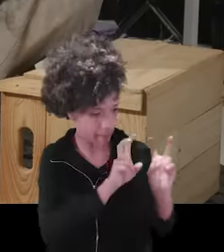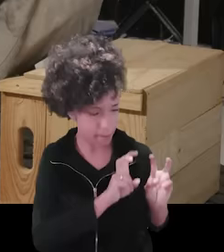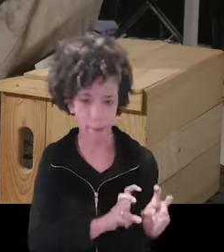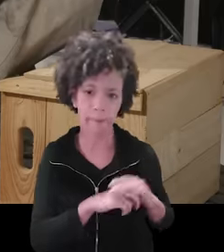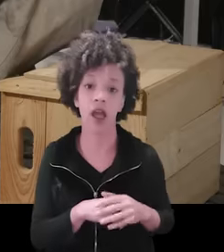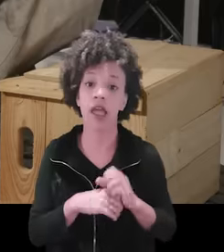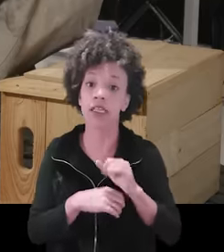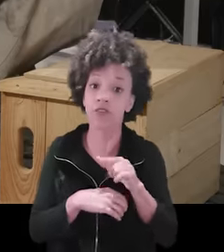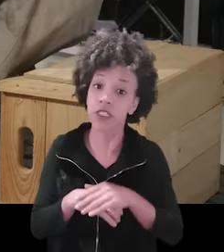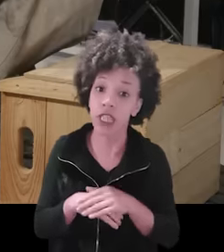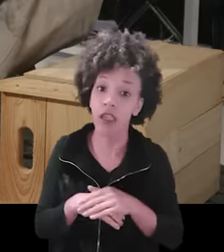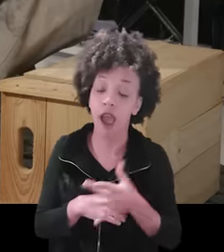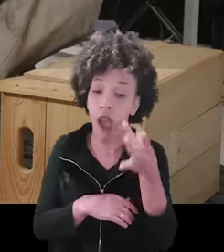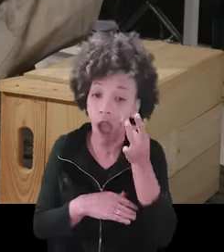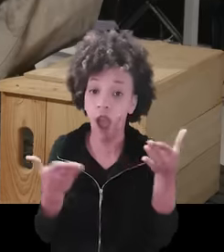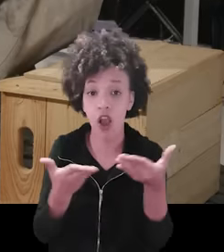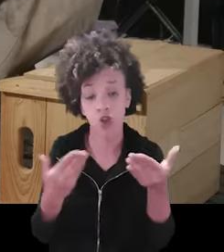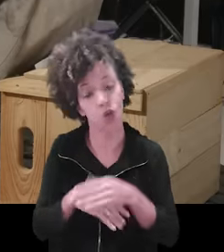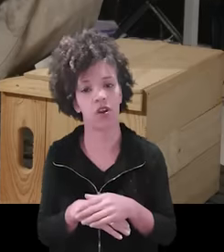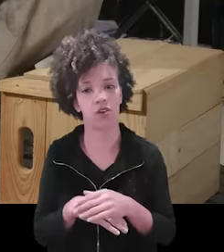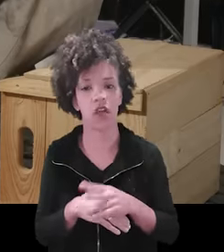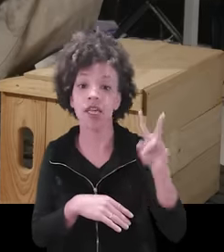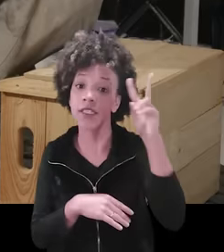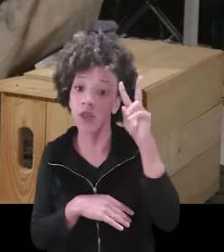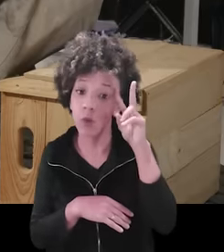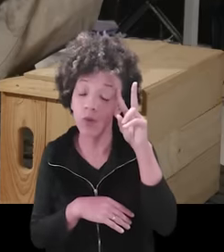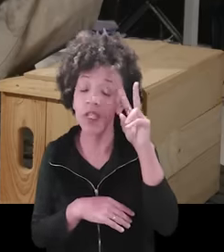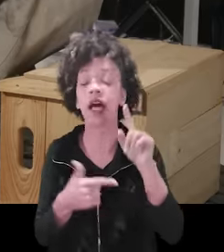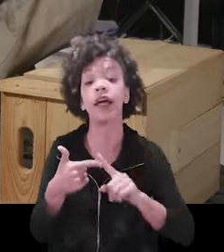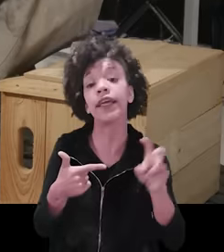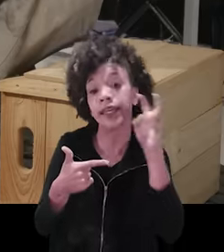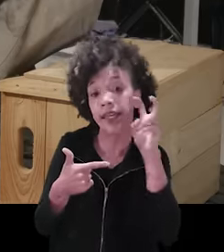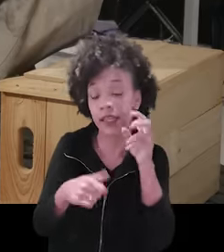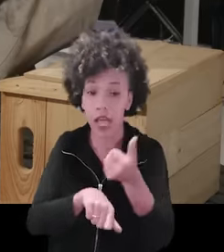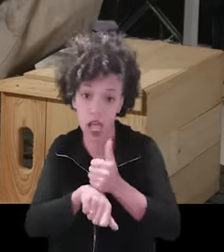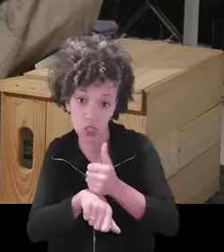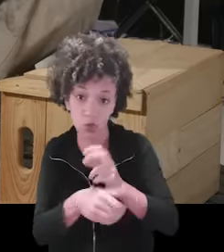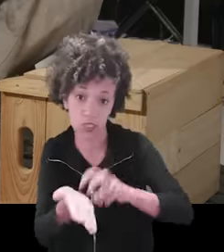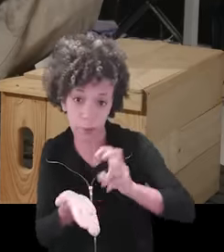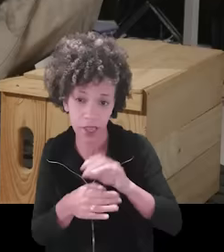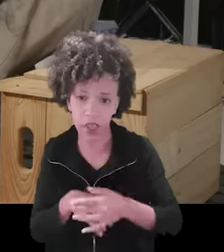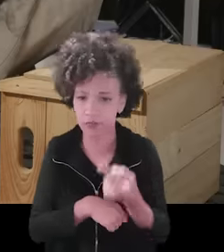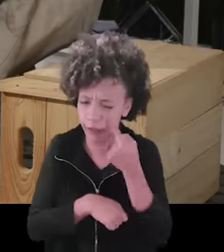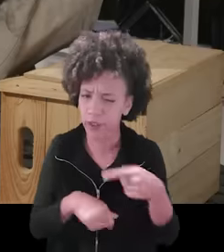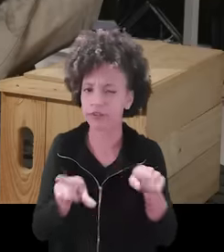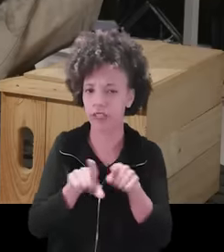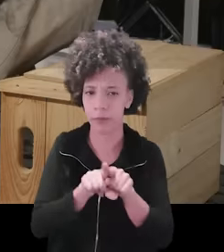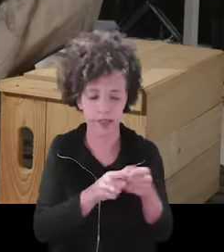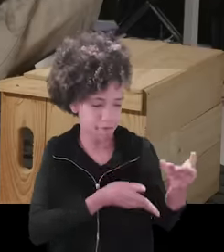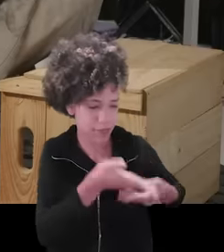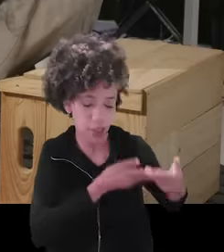exatamente por temas e se você está ao vivo agora ou seja toda segunda e quinta-feira às 11 horas da manhã você tá vendo que a gente tá